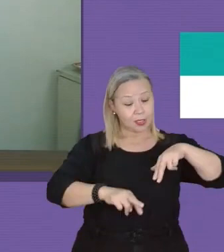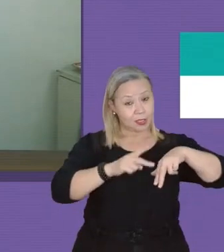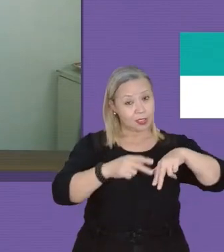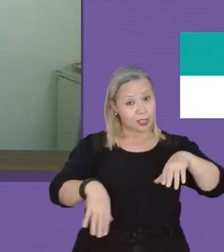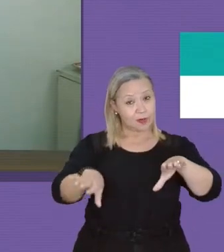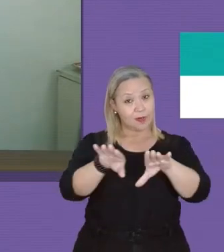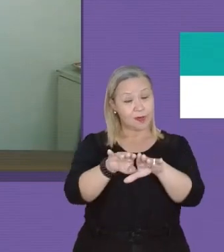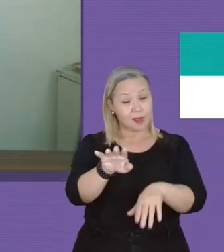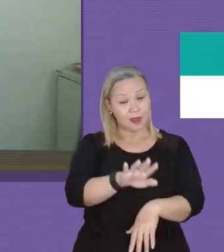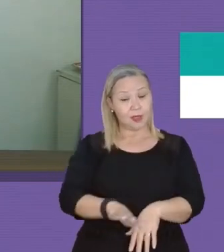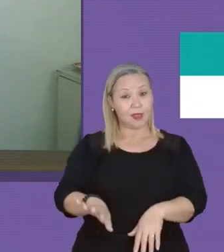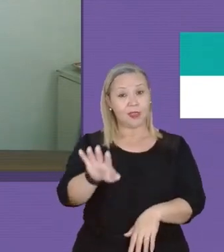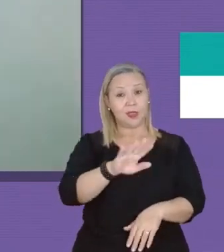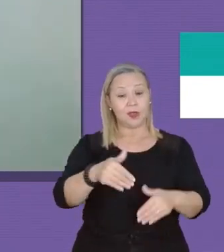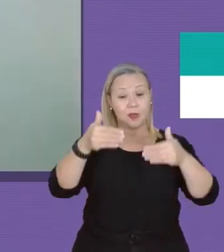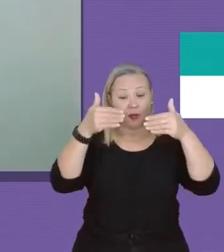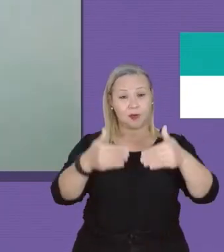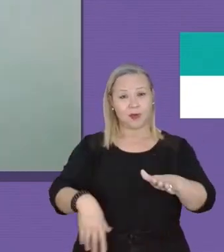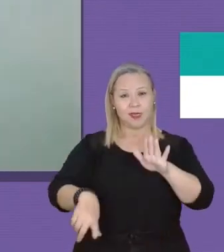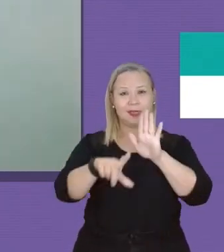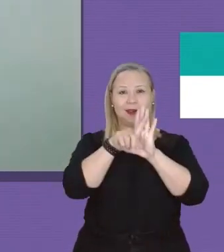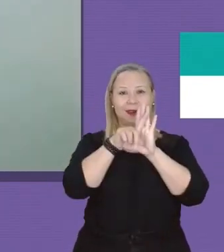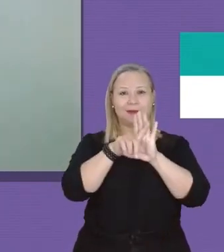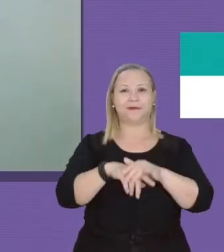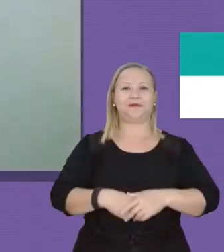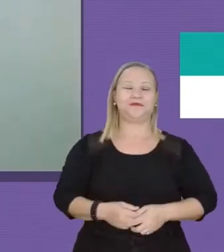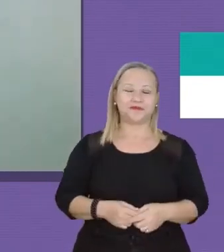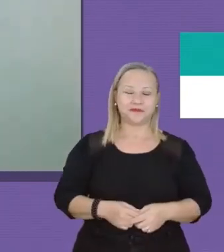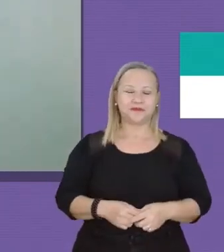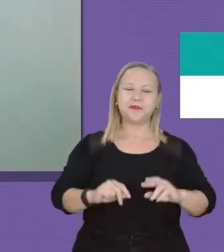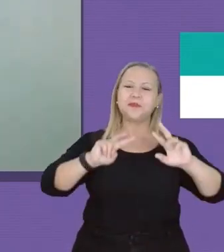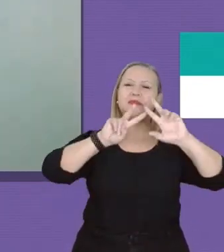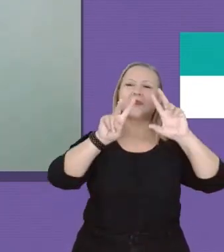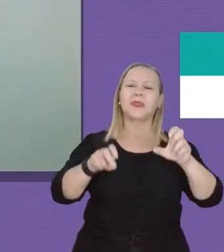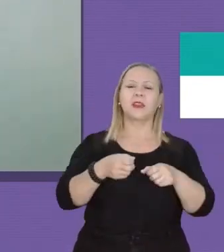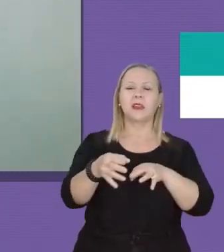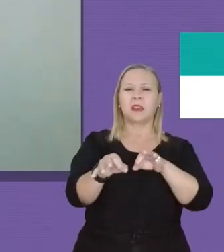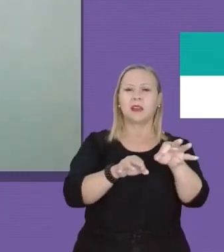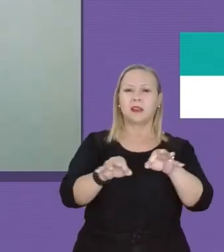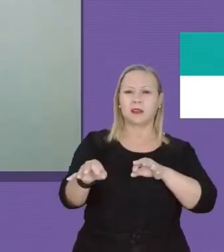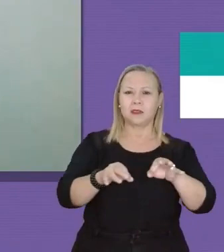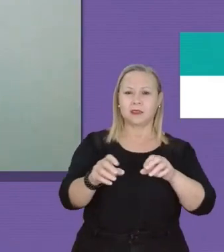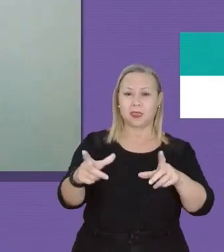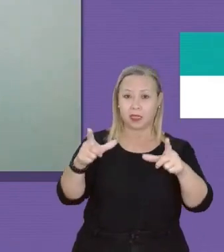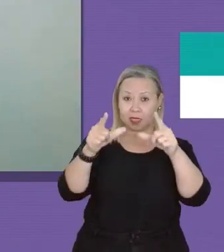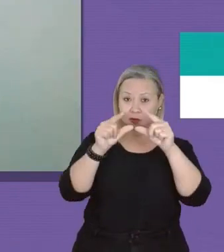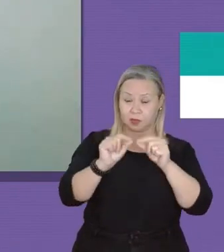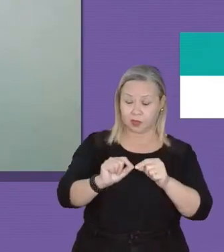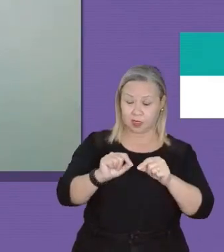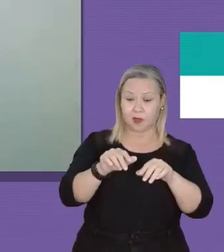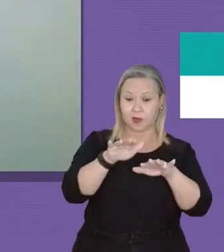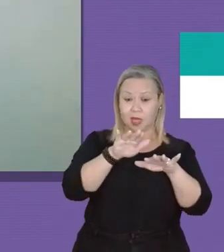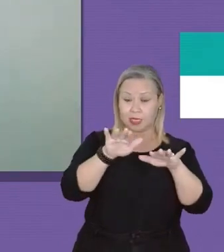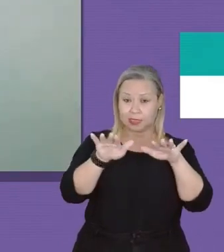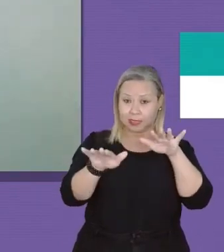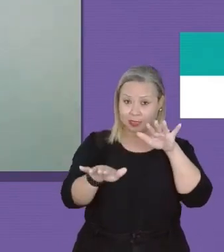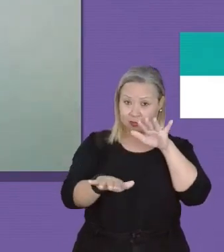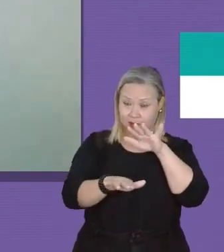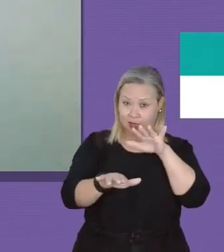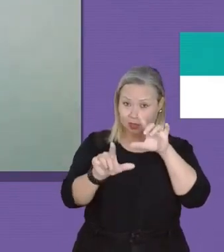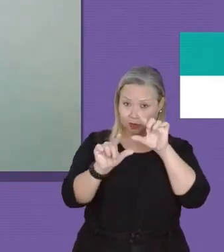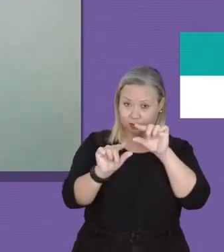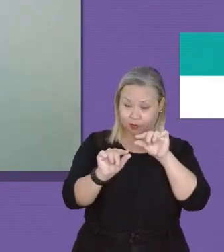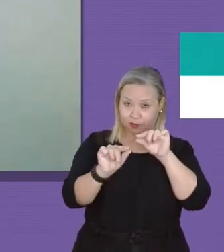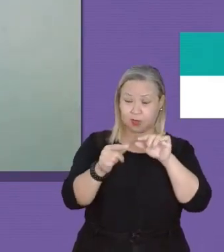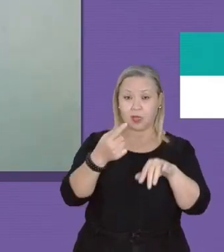de todos perante a lei. Essa questão da construção e da redução das desigualdades foi uma das